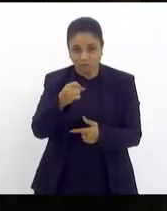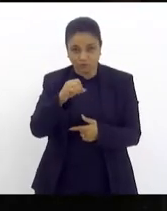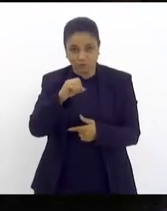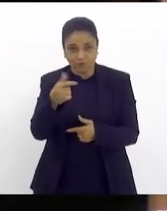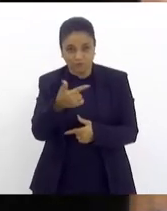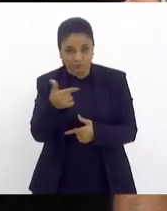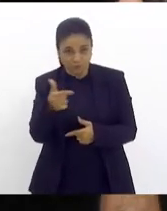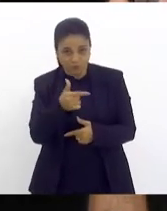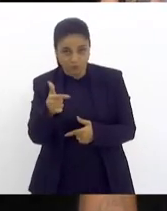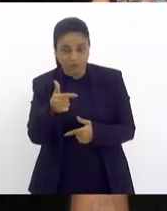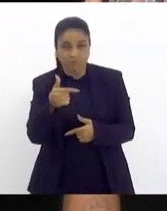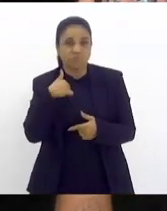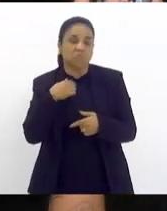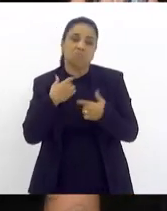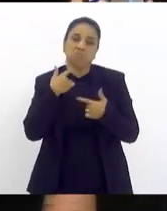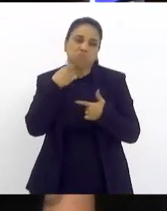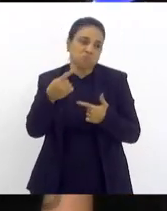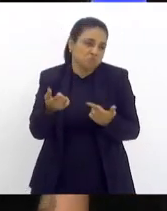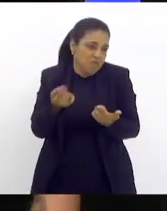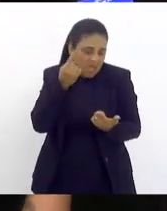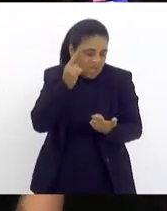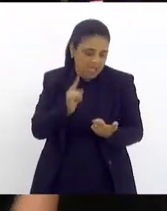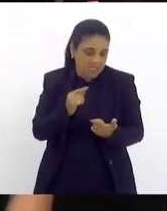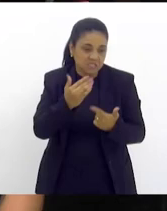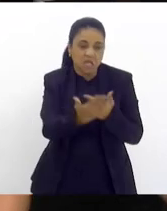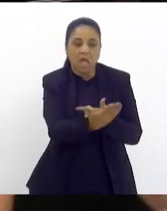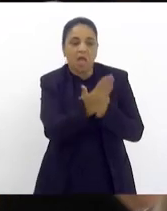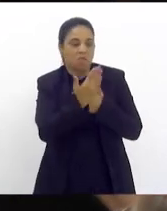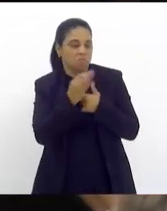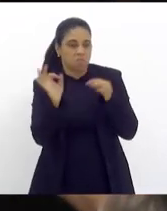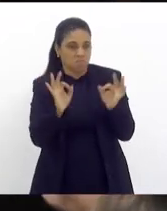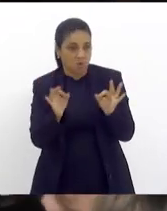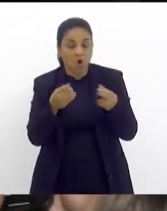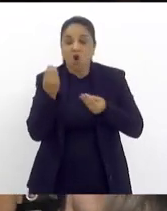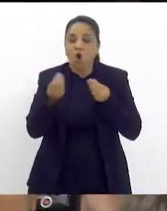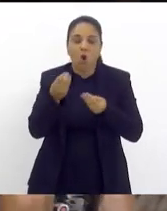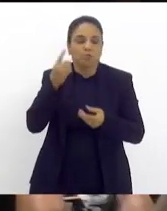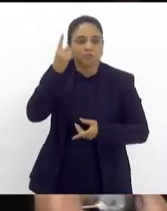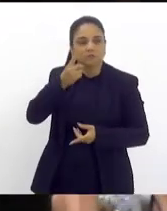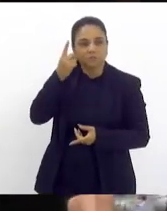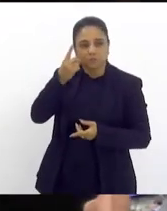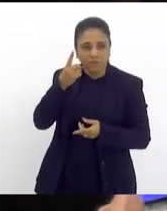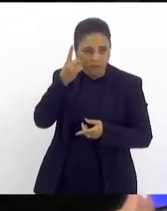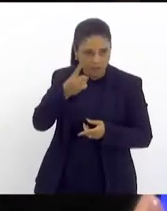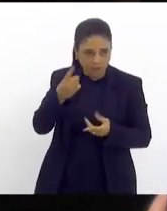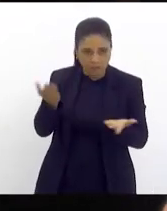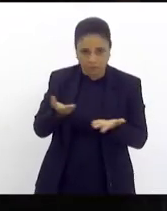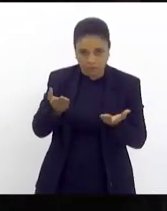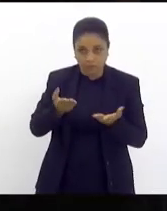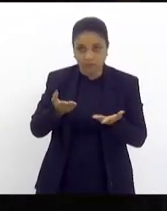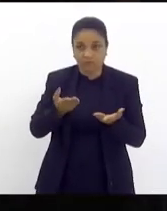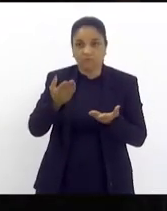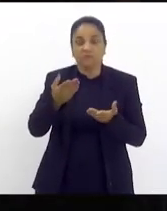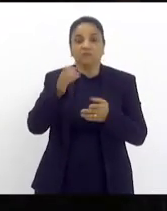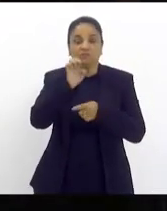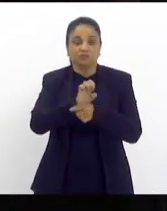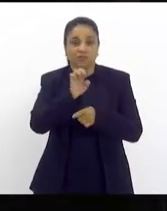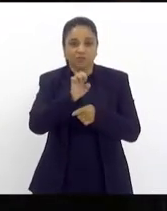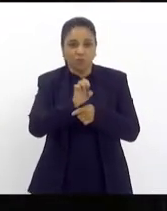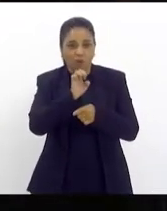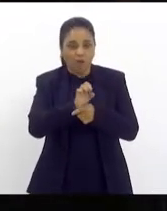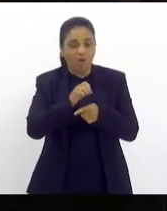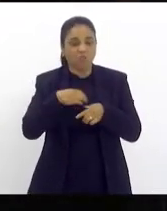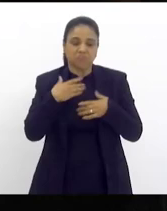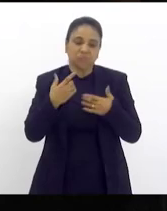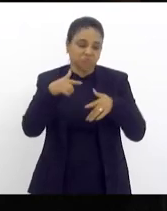sua ajuda, eu não seria hoje deputado estadual, não poderia estar aqui no plenário dessa casa discursando como deputado estadual, te